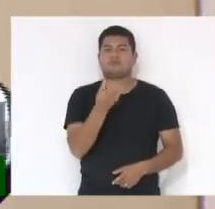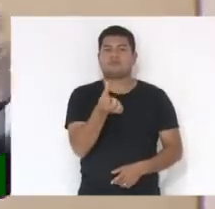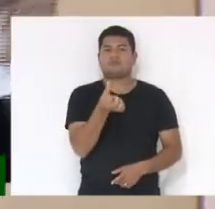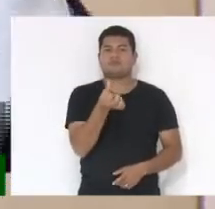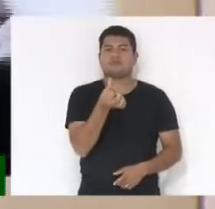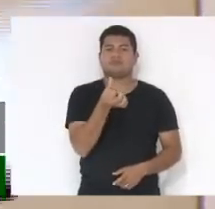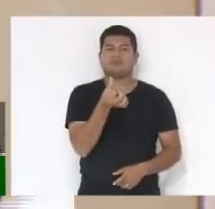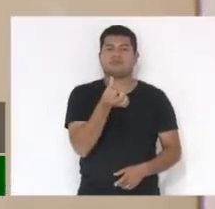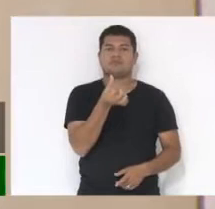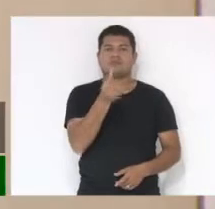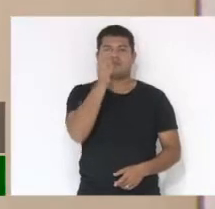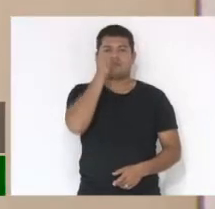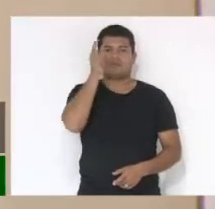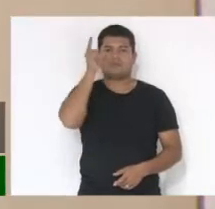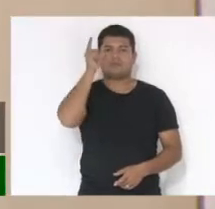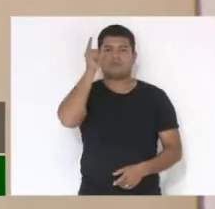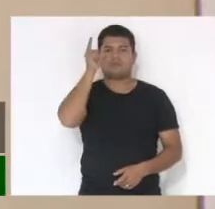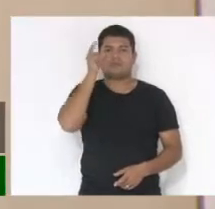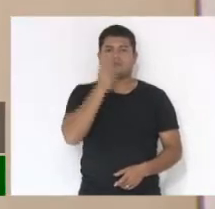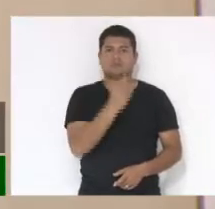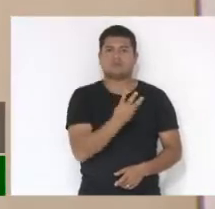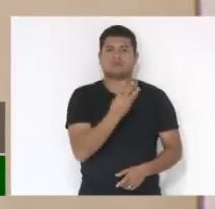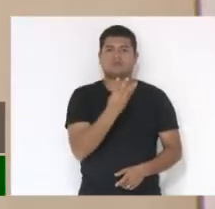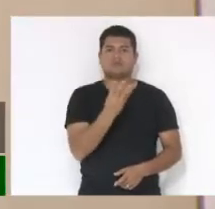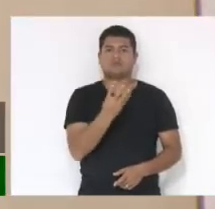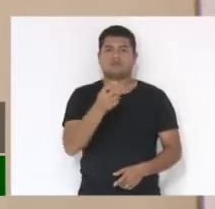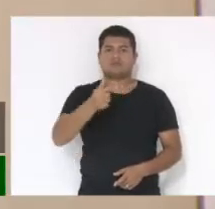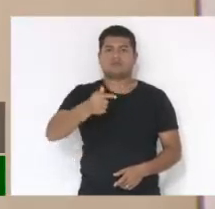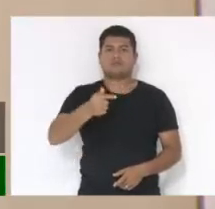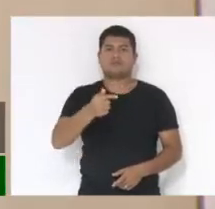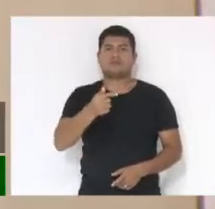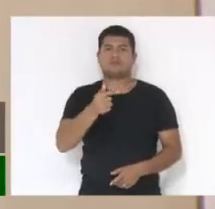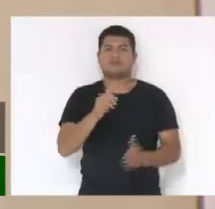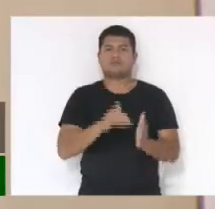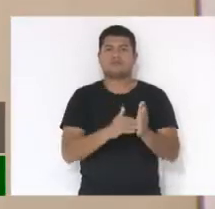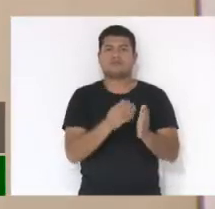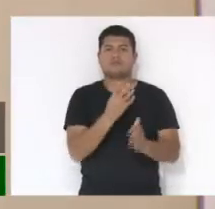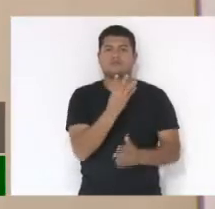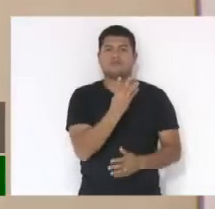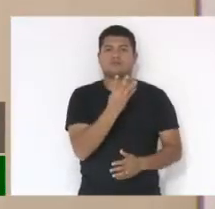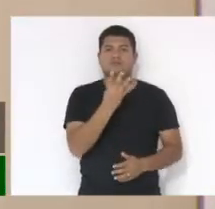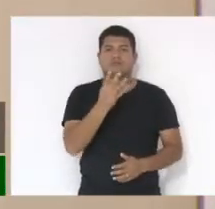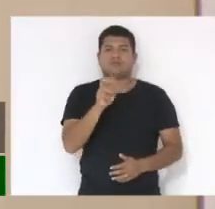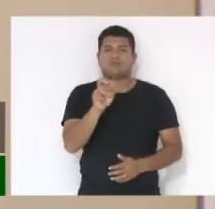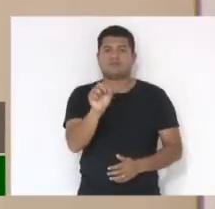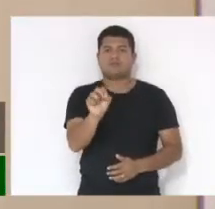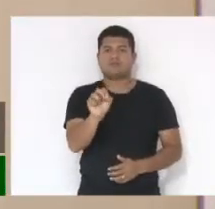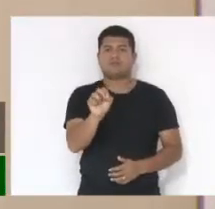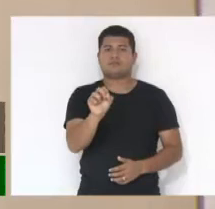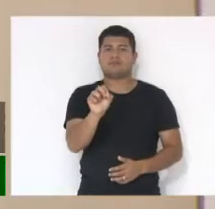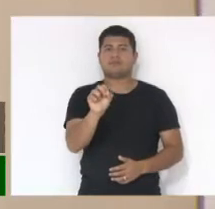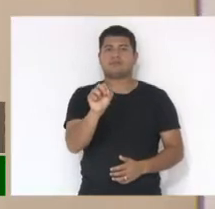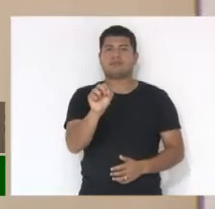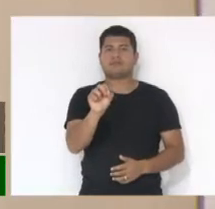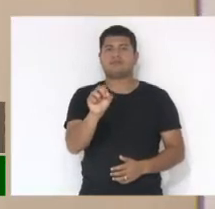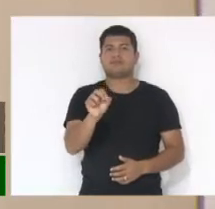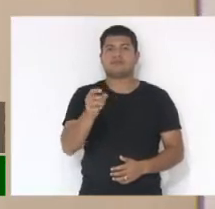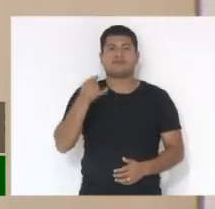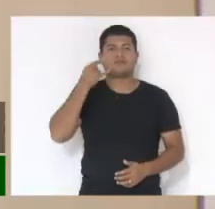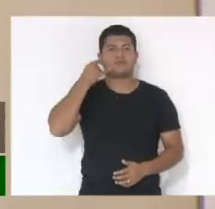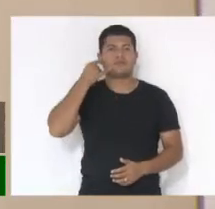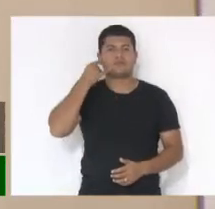autoria deputado Laércio Schuster. Indicação 447 a 450, autor deputado Mauro de Nadal.